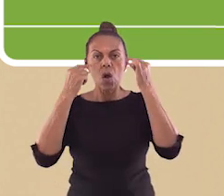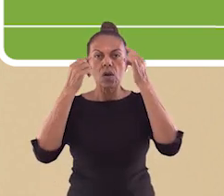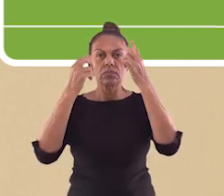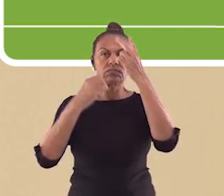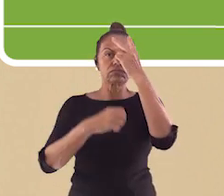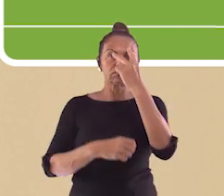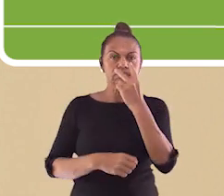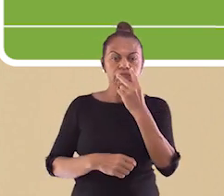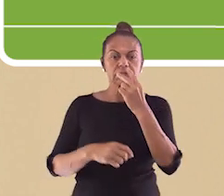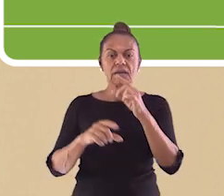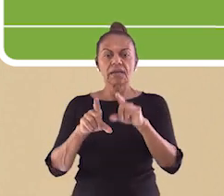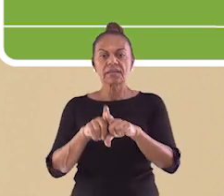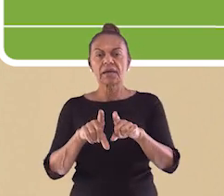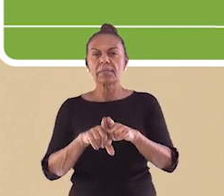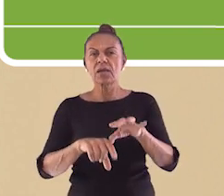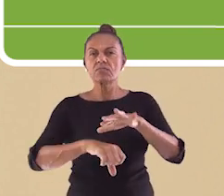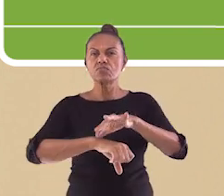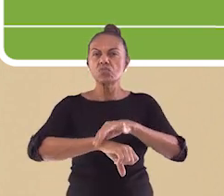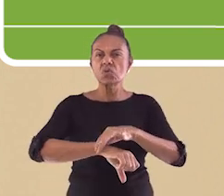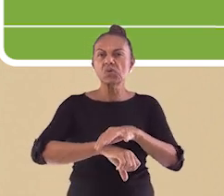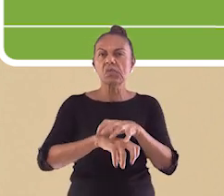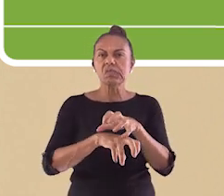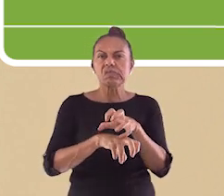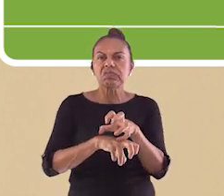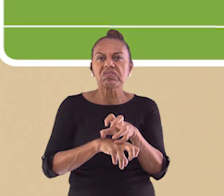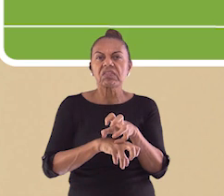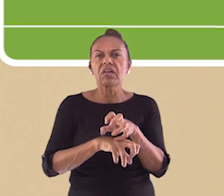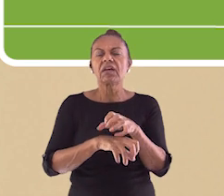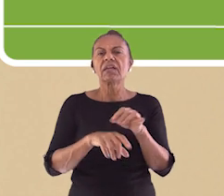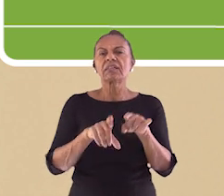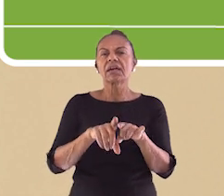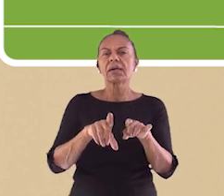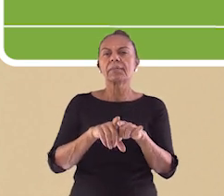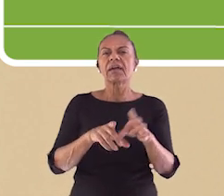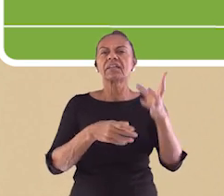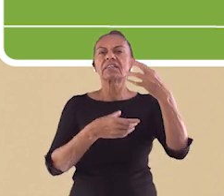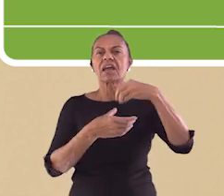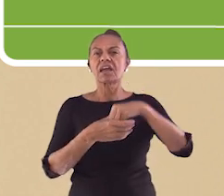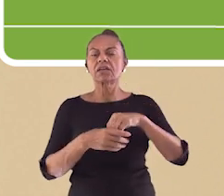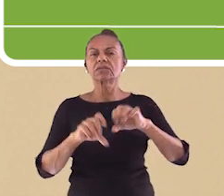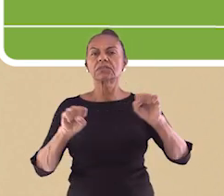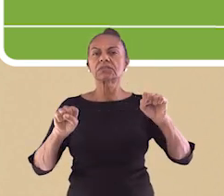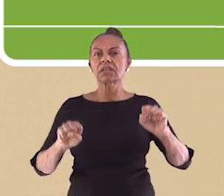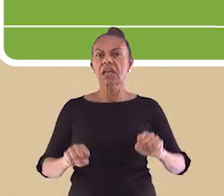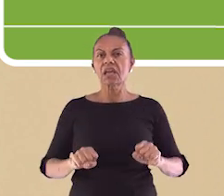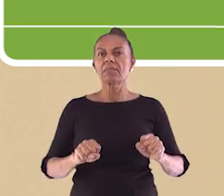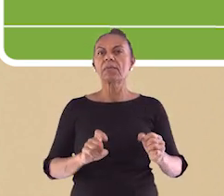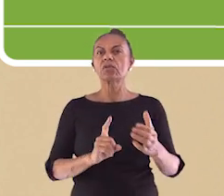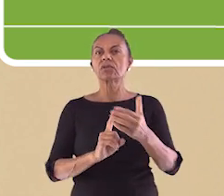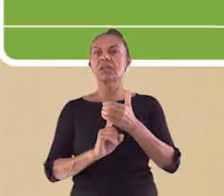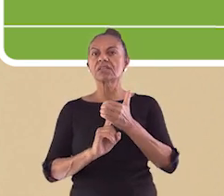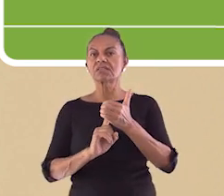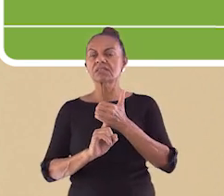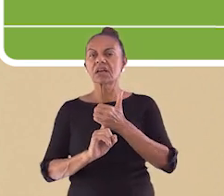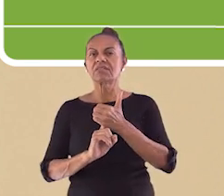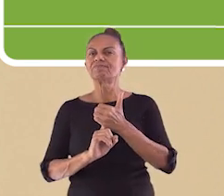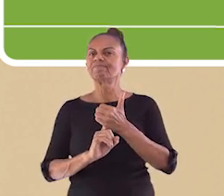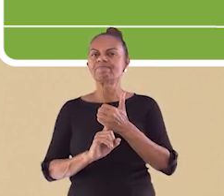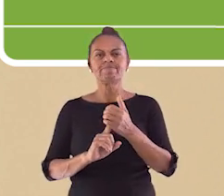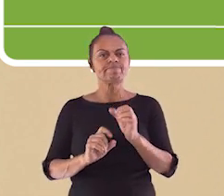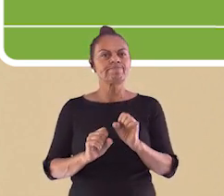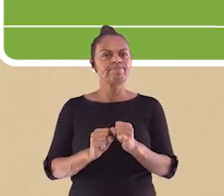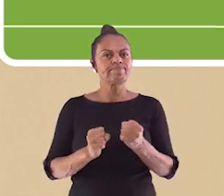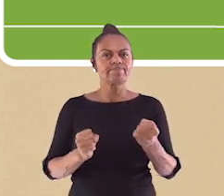e causar cegueira, além de deformações e atrofias musculares e o enfraquecimento do sistema imunológico.